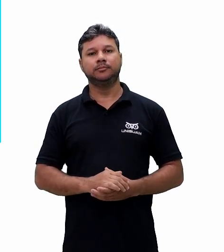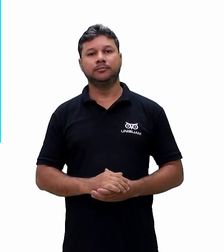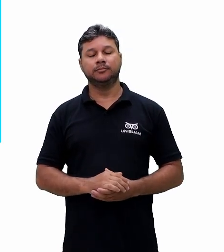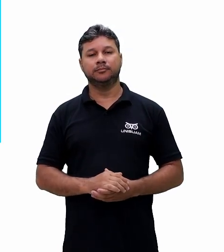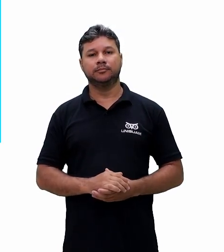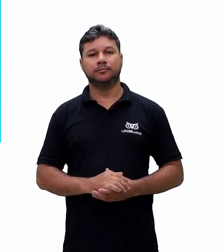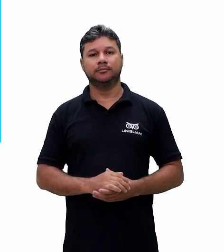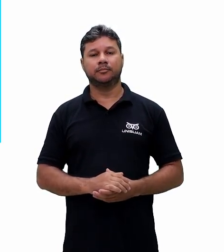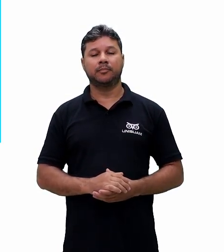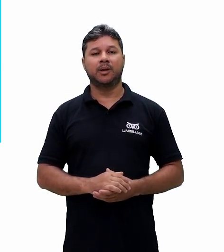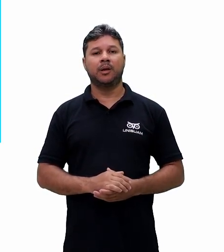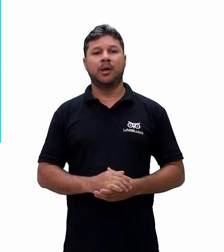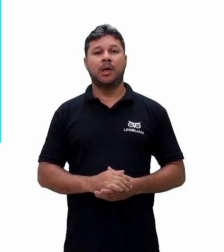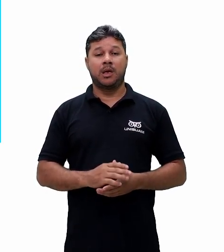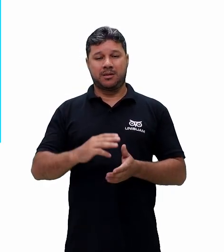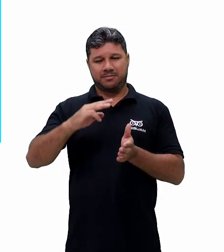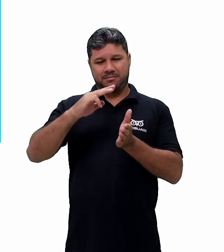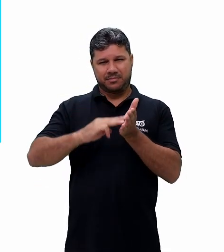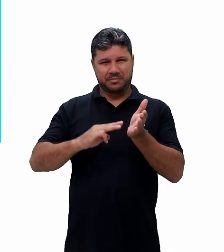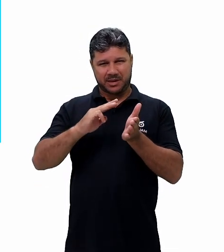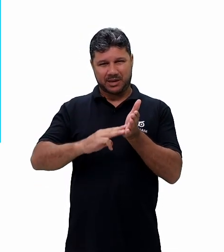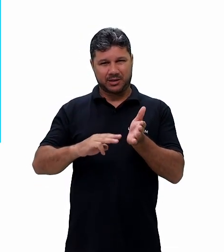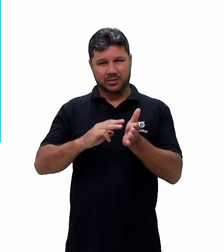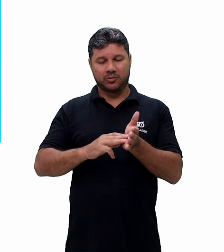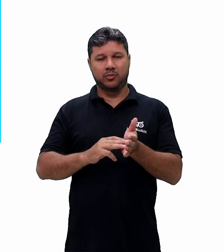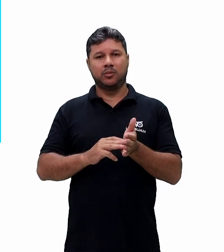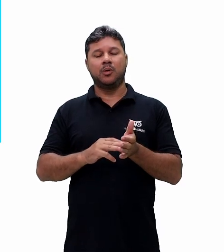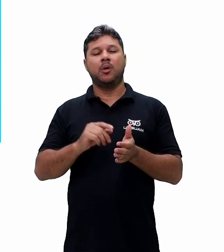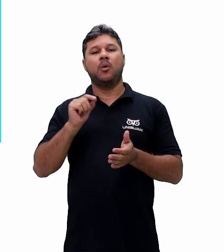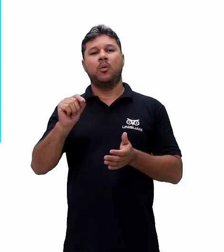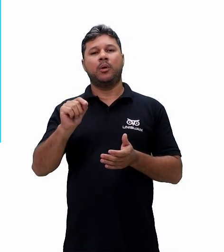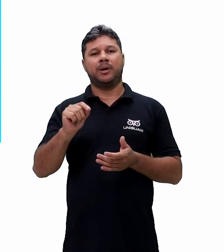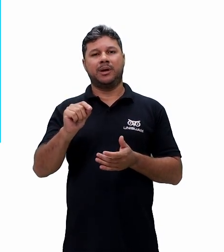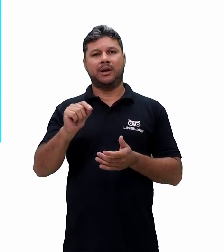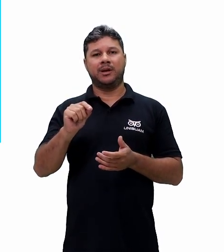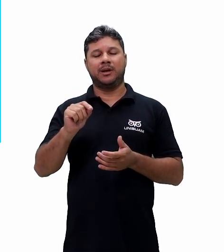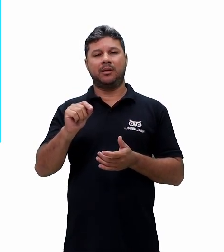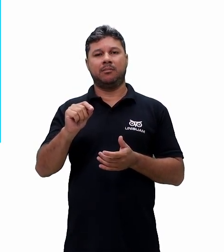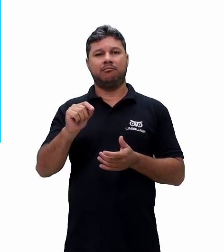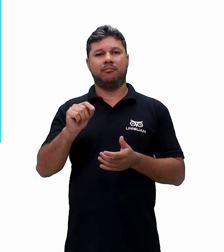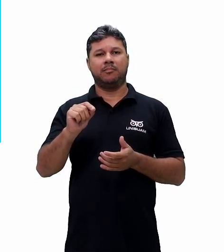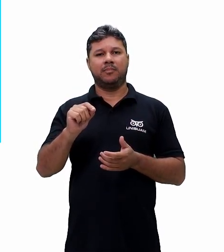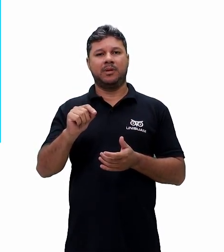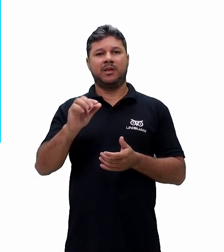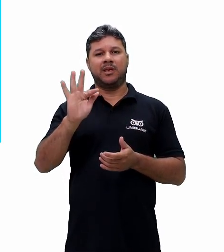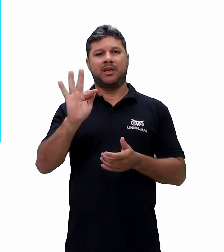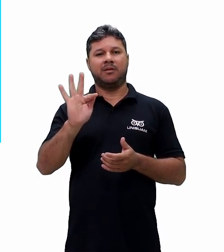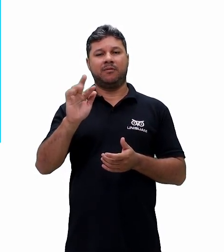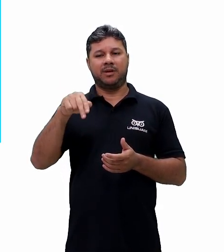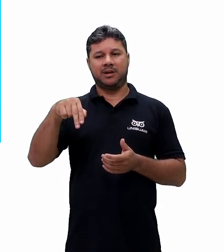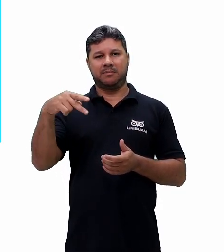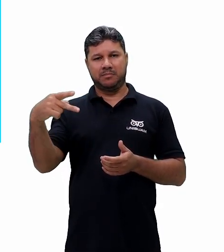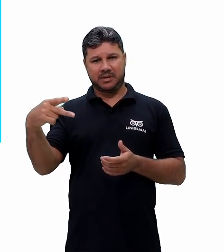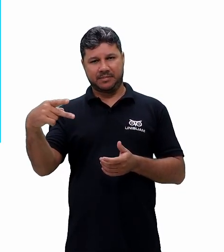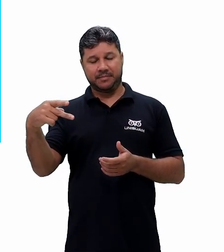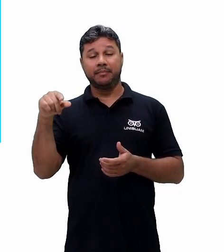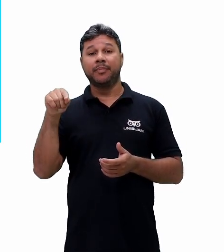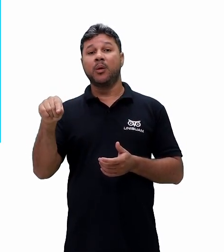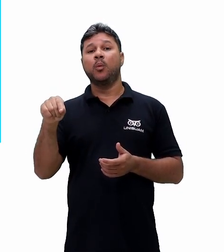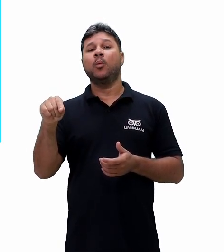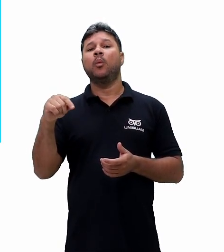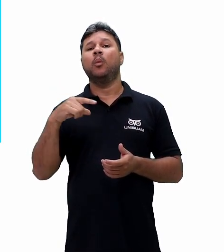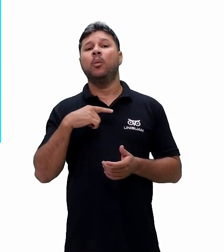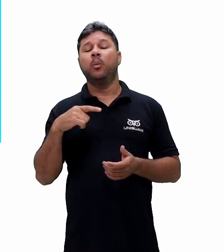O método facilitação neuromuscular proprioceptiva, ou método FNP,